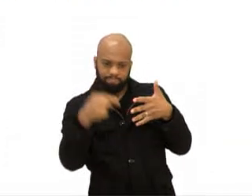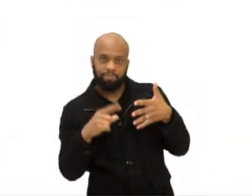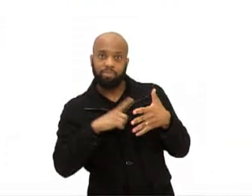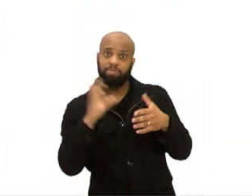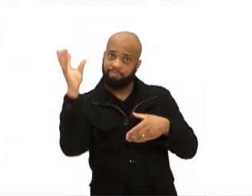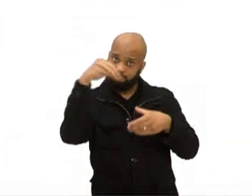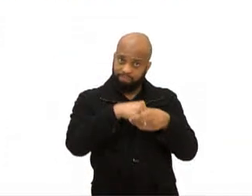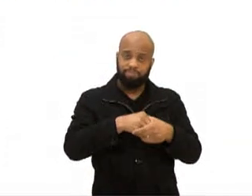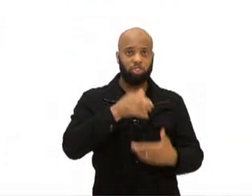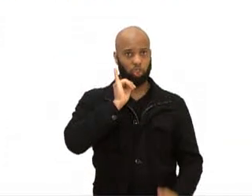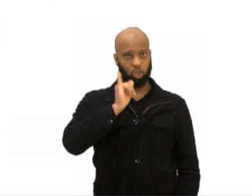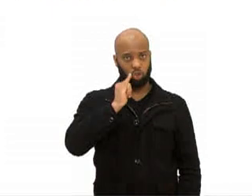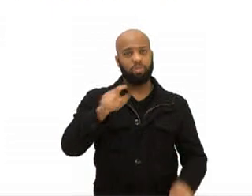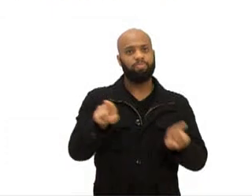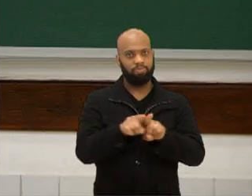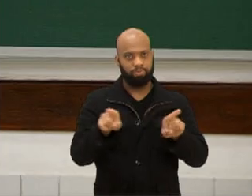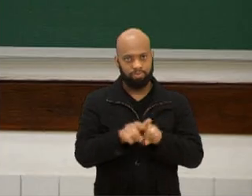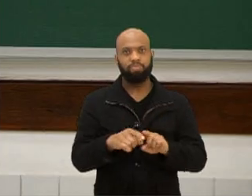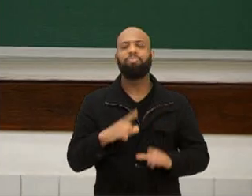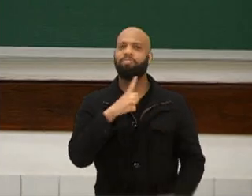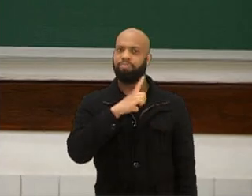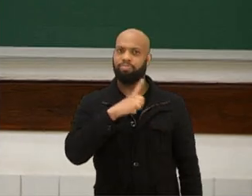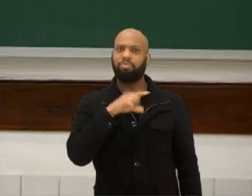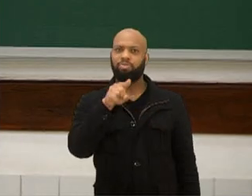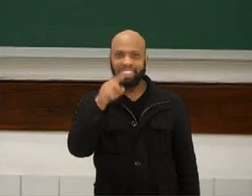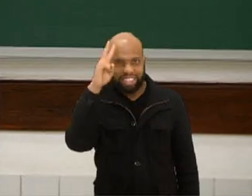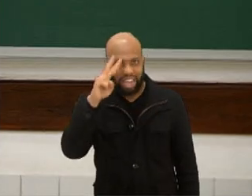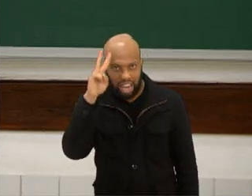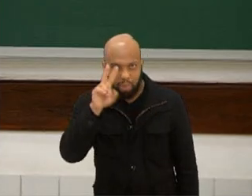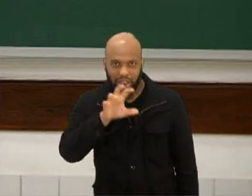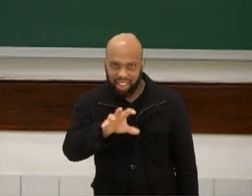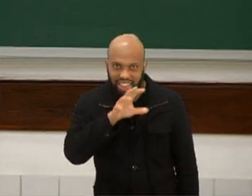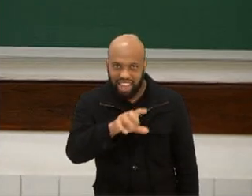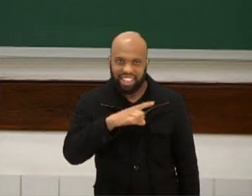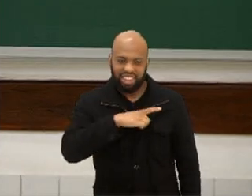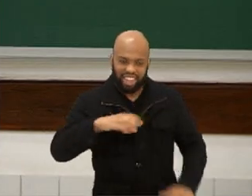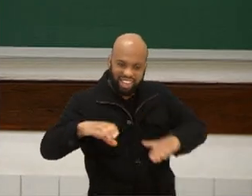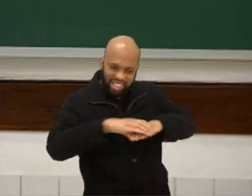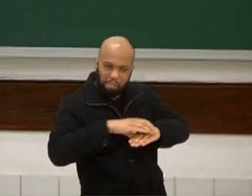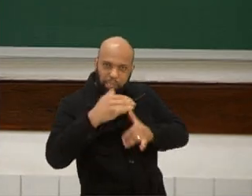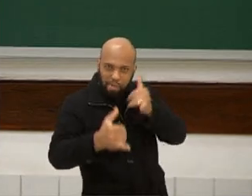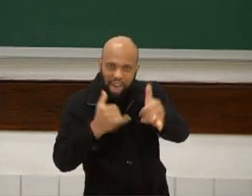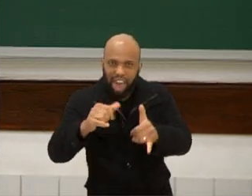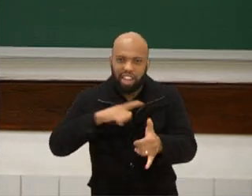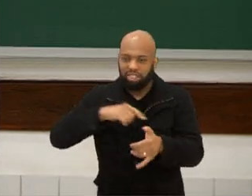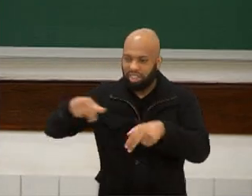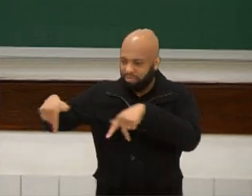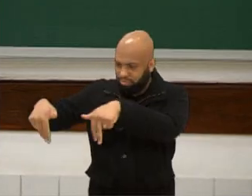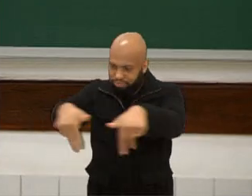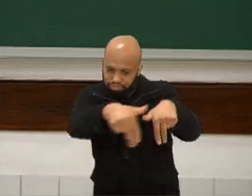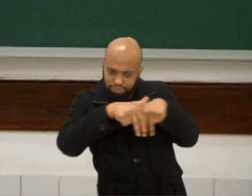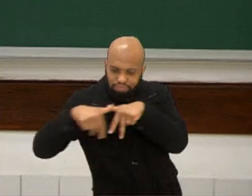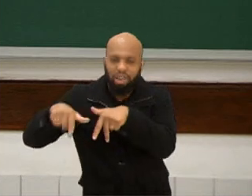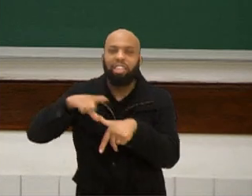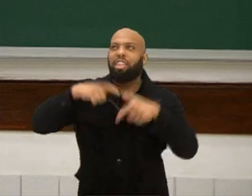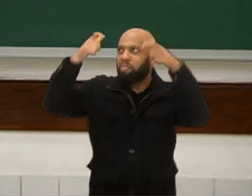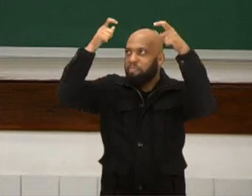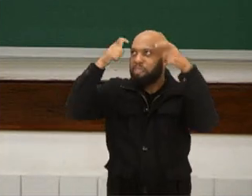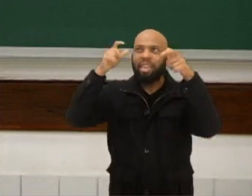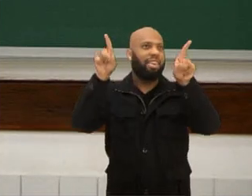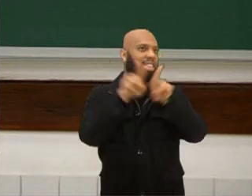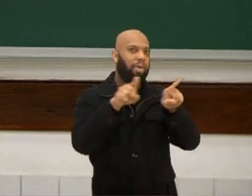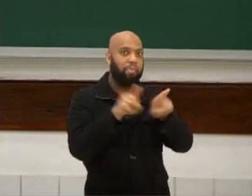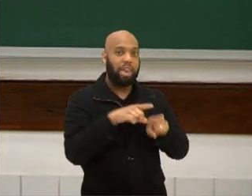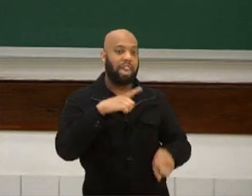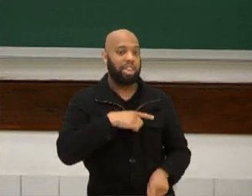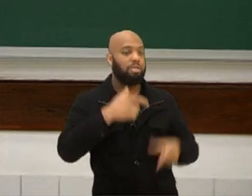do conto. Então, se você se lembra aí do conto Cinderela, você sabe que existe esse baile, que ia ter as princesas, que o rei ou